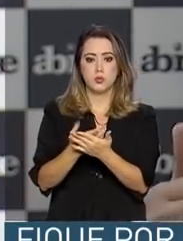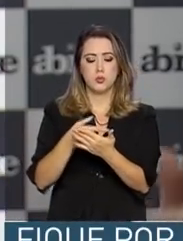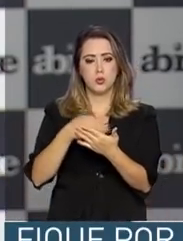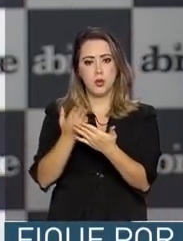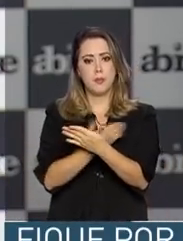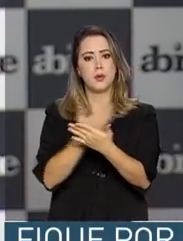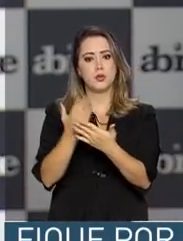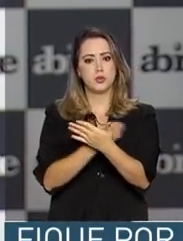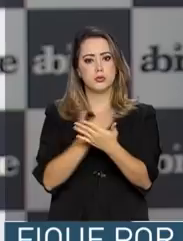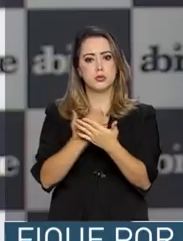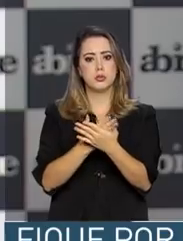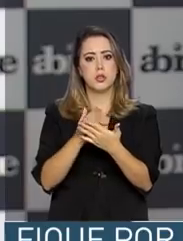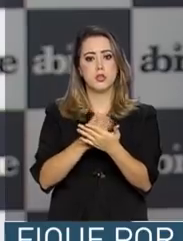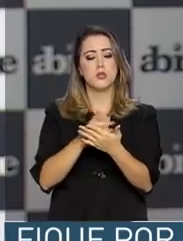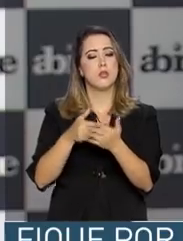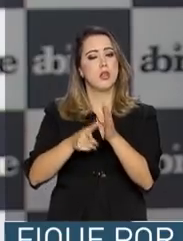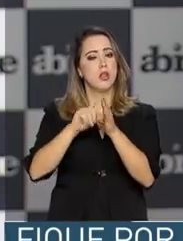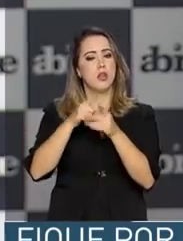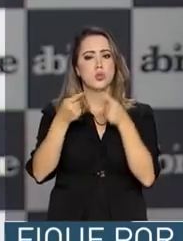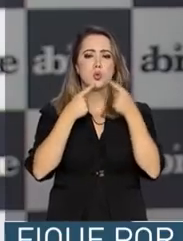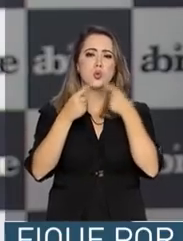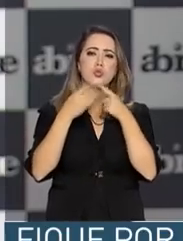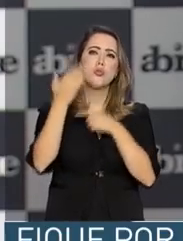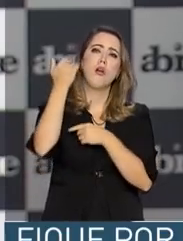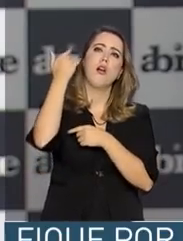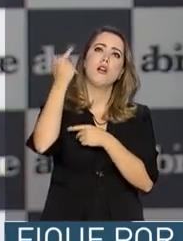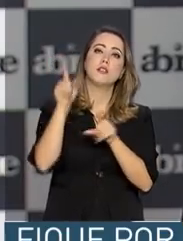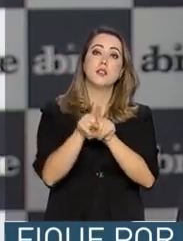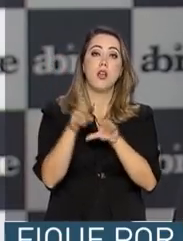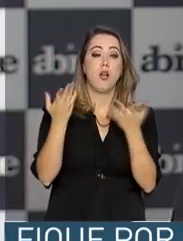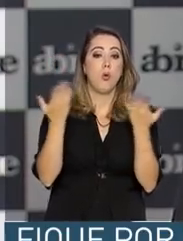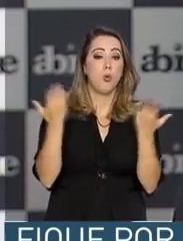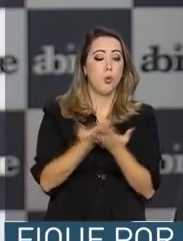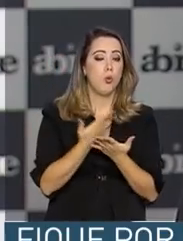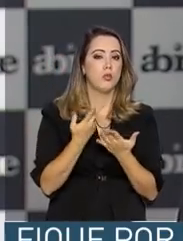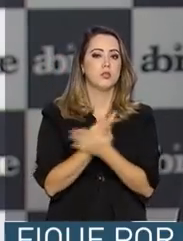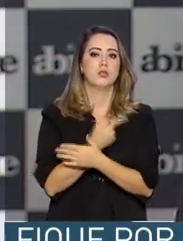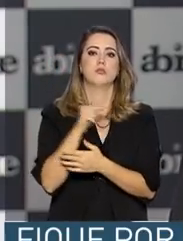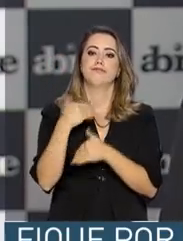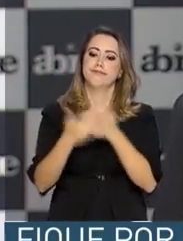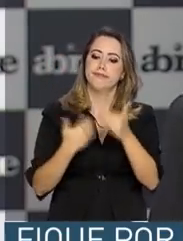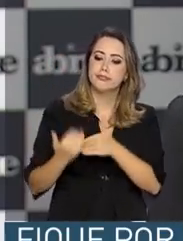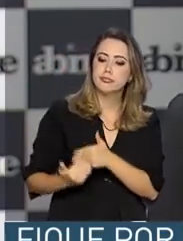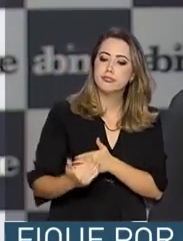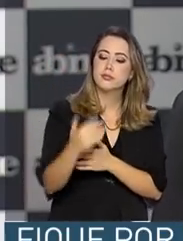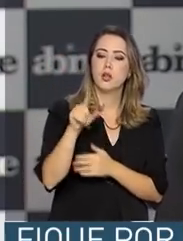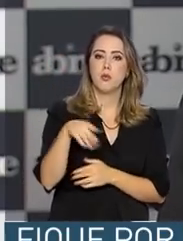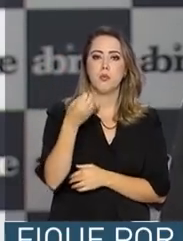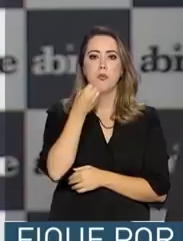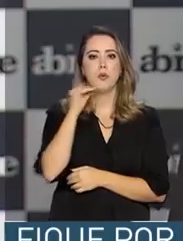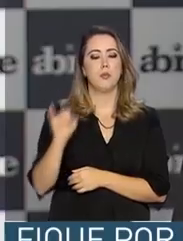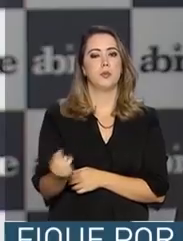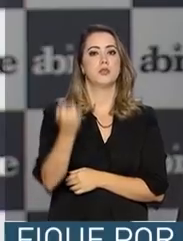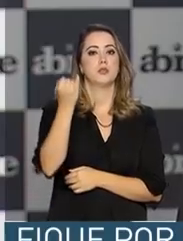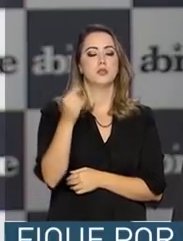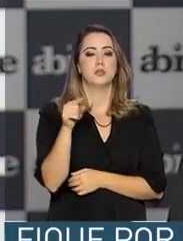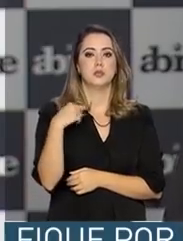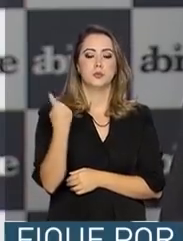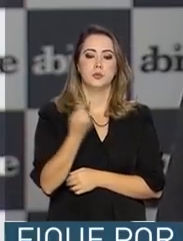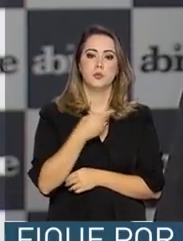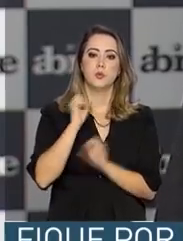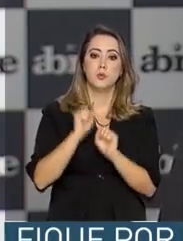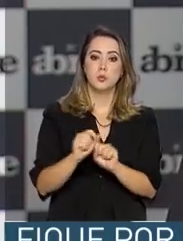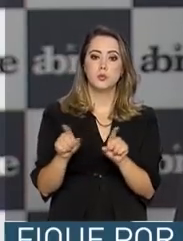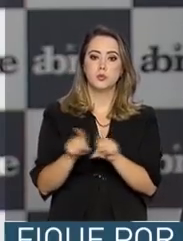foram discutidos e pensados há muito tempo atrás e jamais foram levados adiante. Acho que foi uma boa oportunidade,